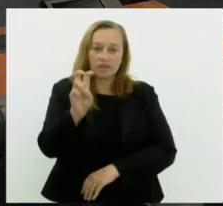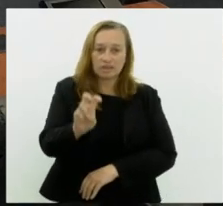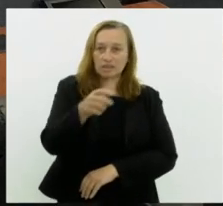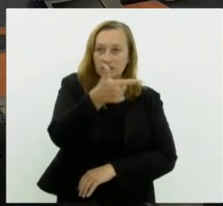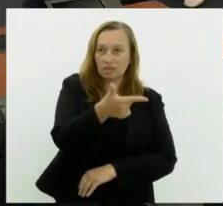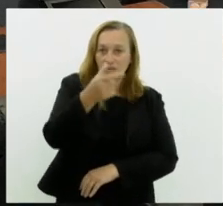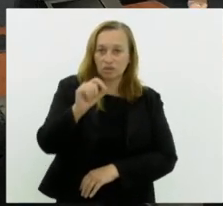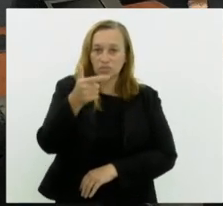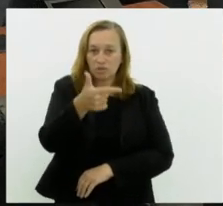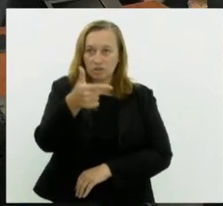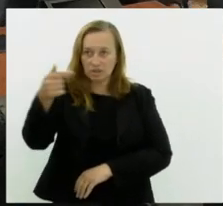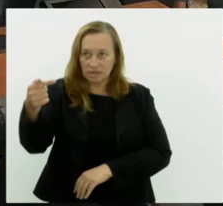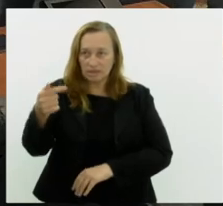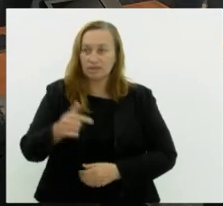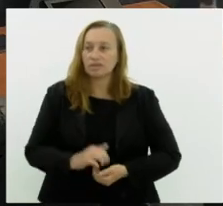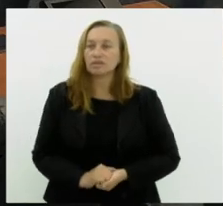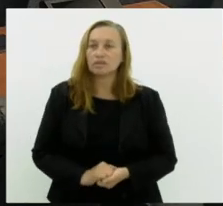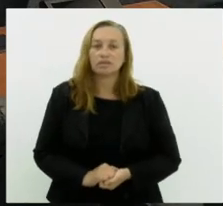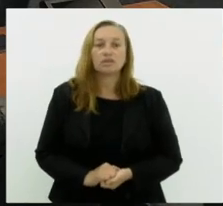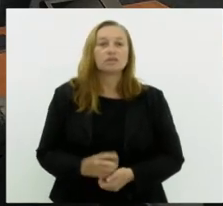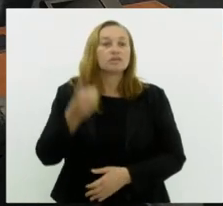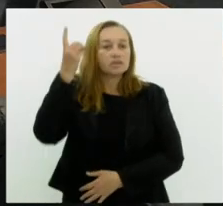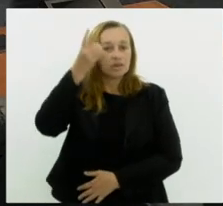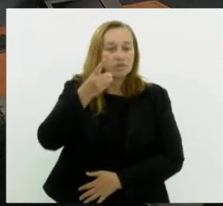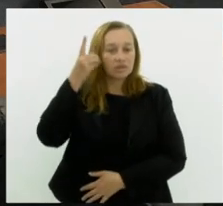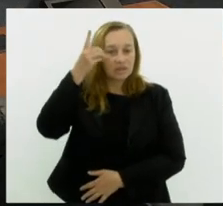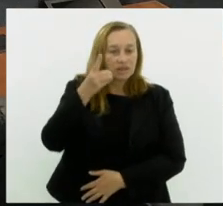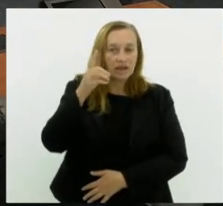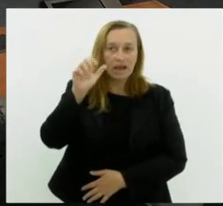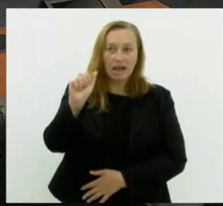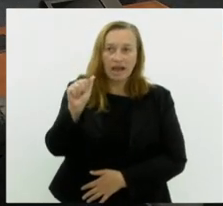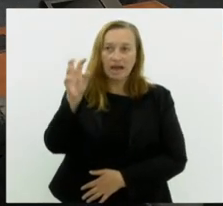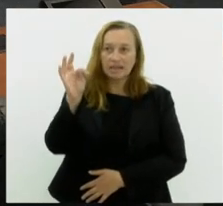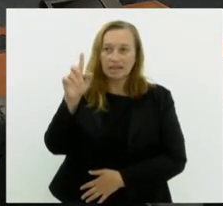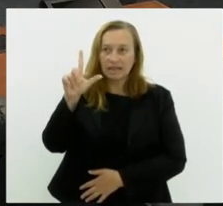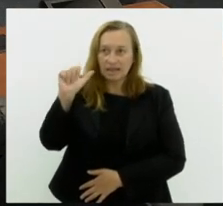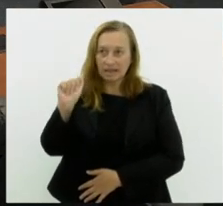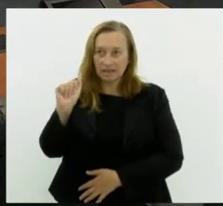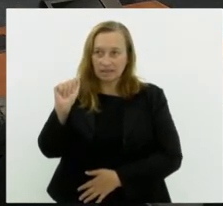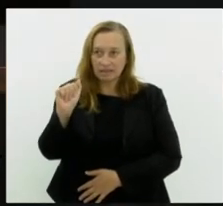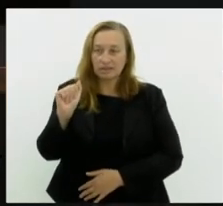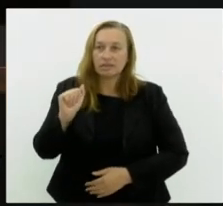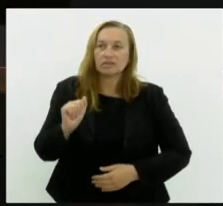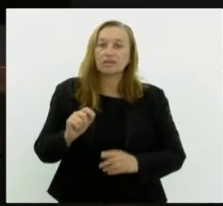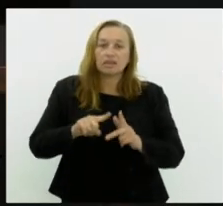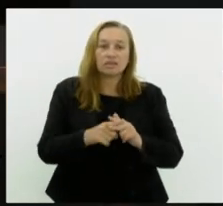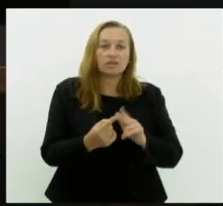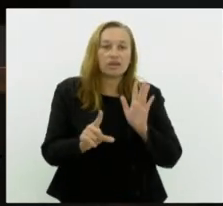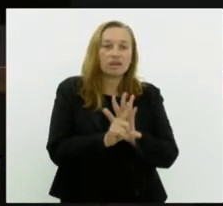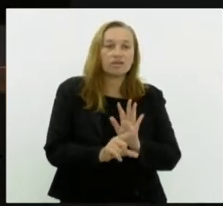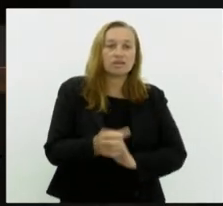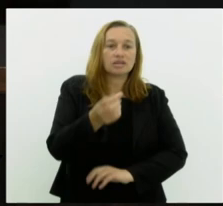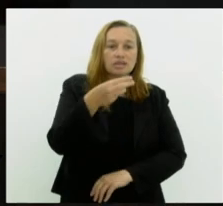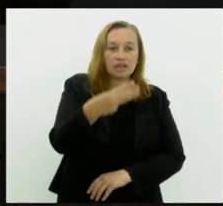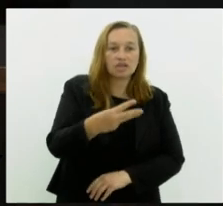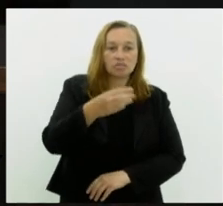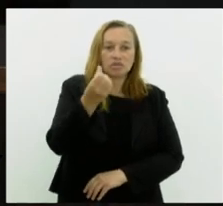de 2017, de autoria do deputado Átila Nunes, que altera a Lei número